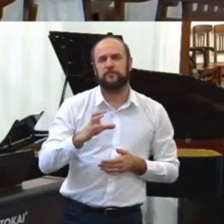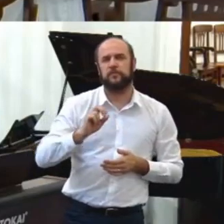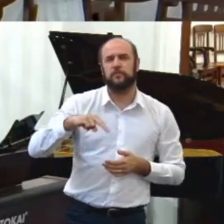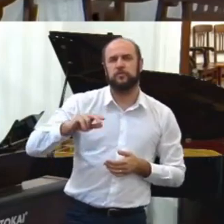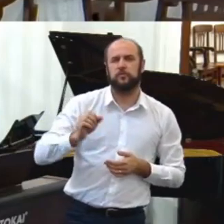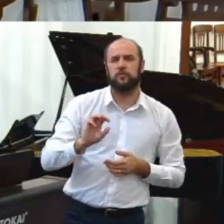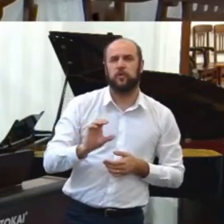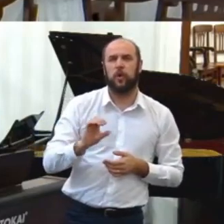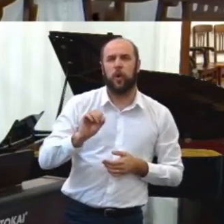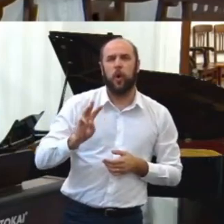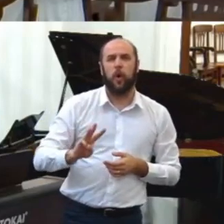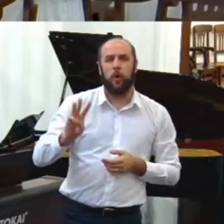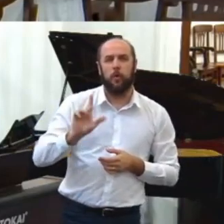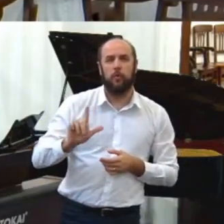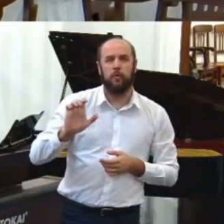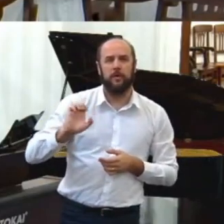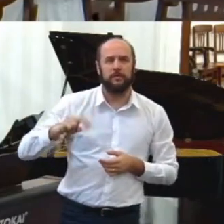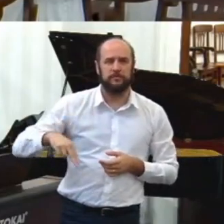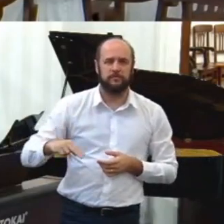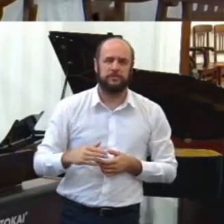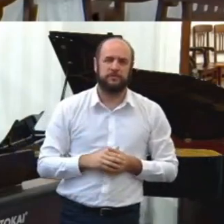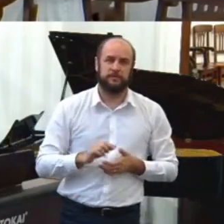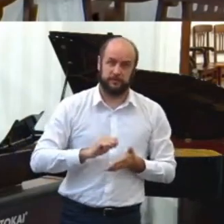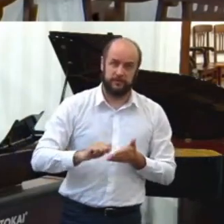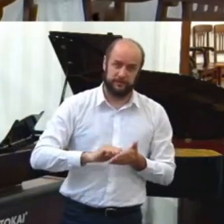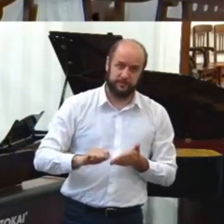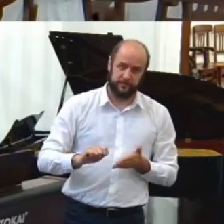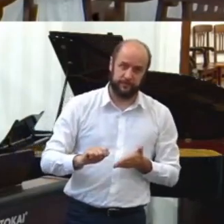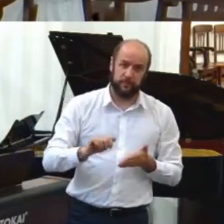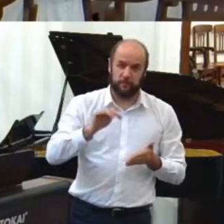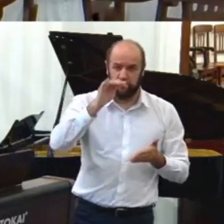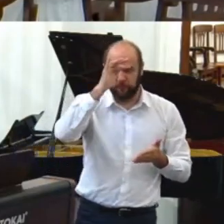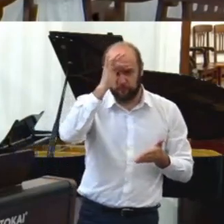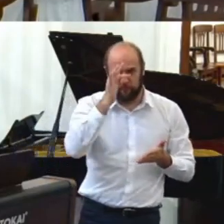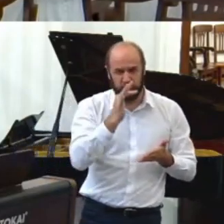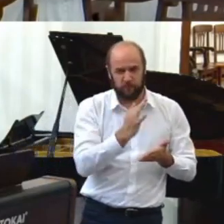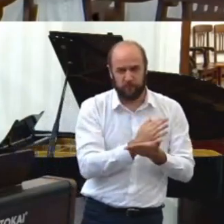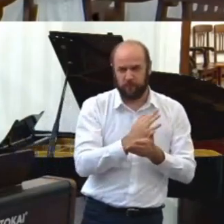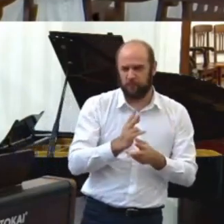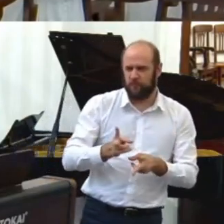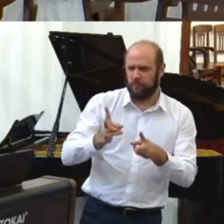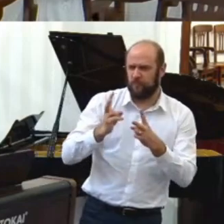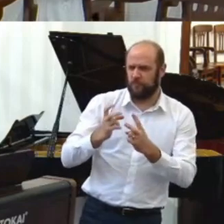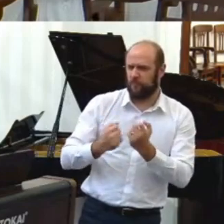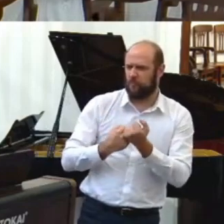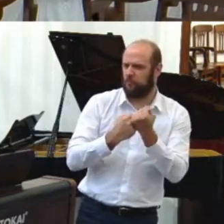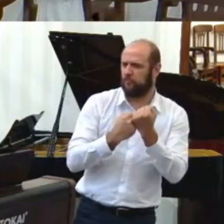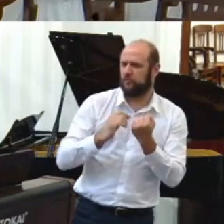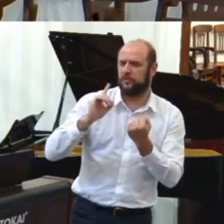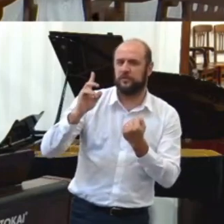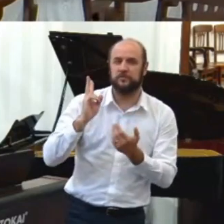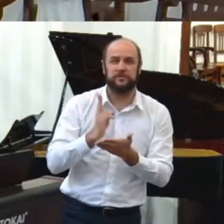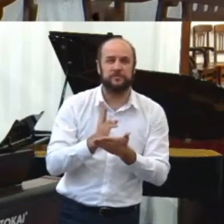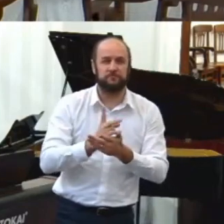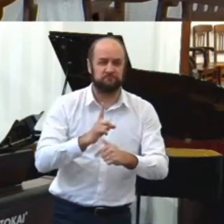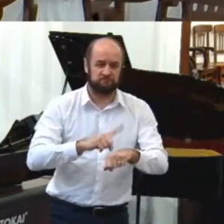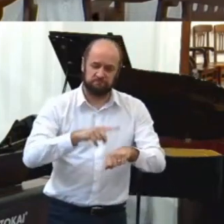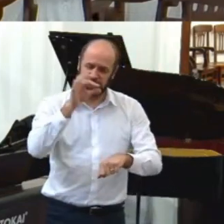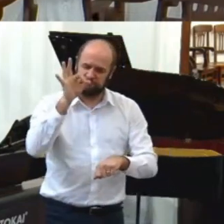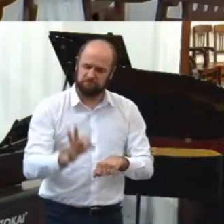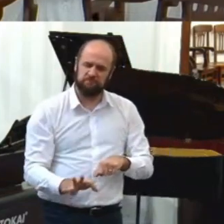chamada Works, ou Trabalho, ele diz: a fé reconhece que o socorro de Deus é sempre